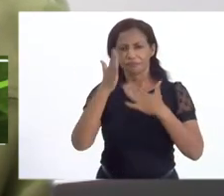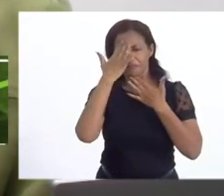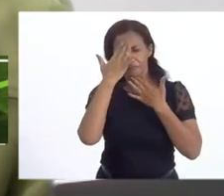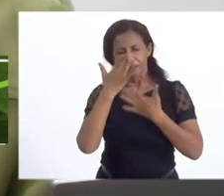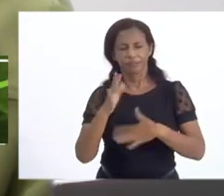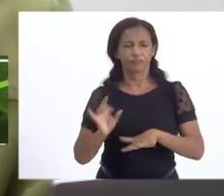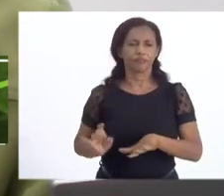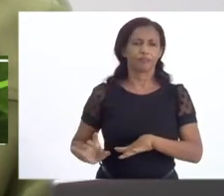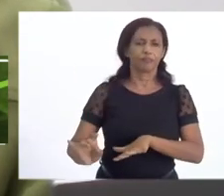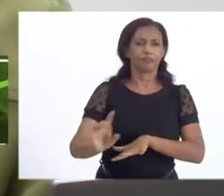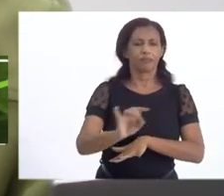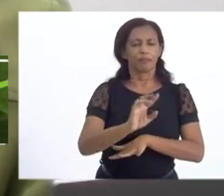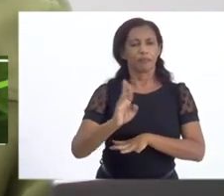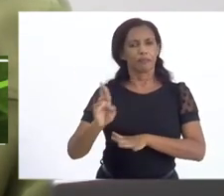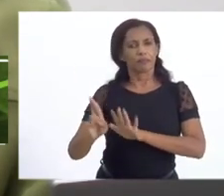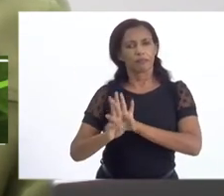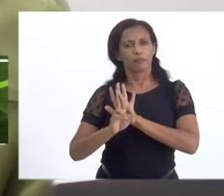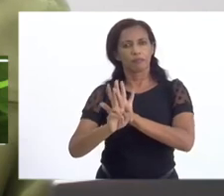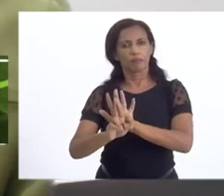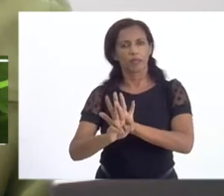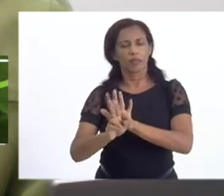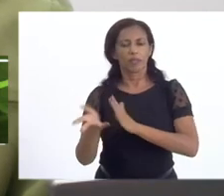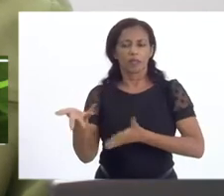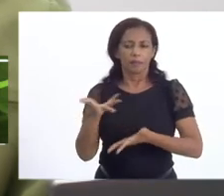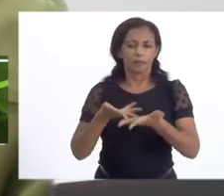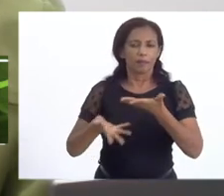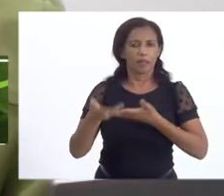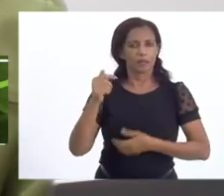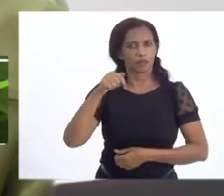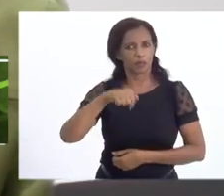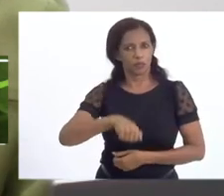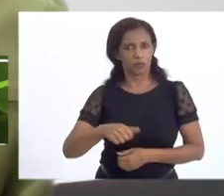agradecer a cada representante que participou aqui